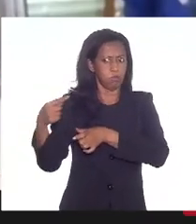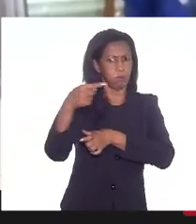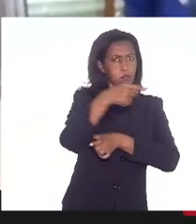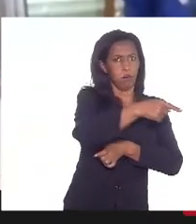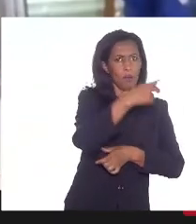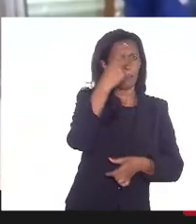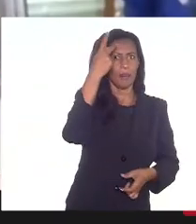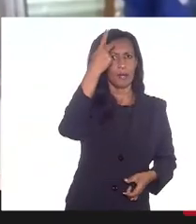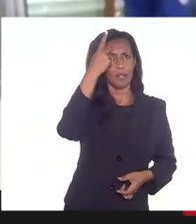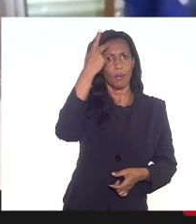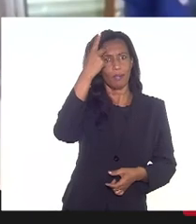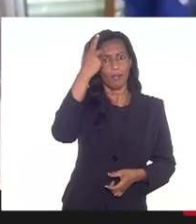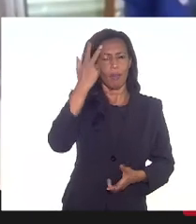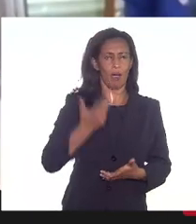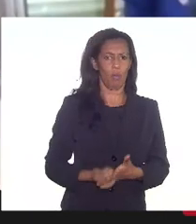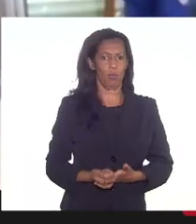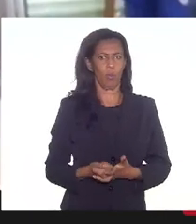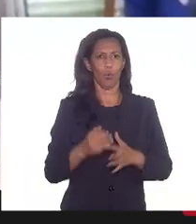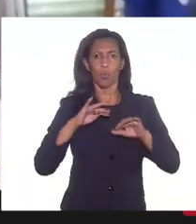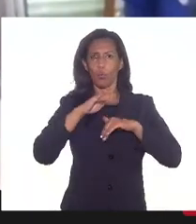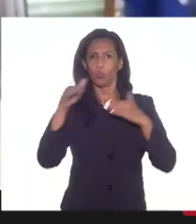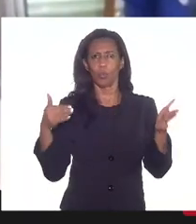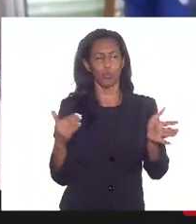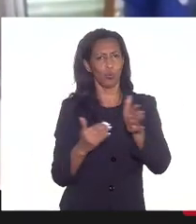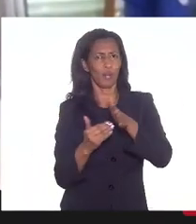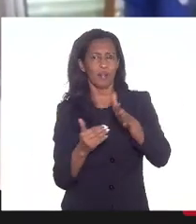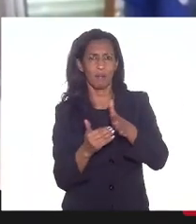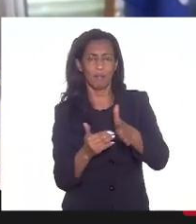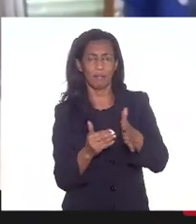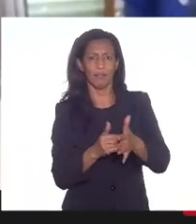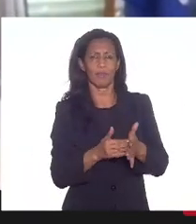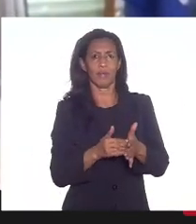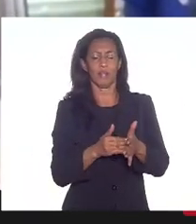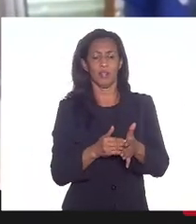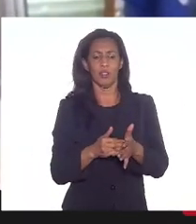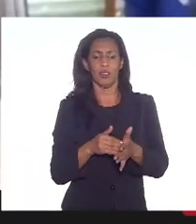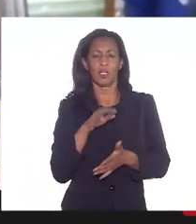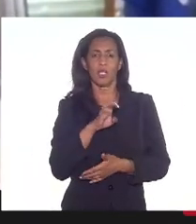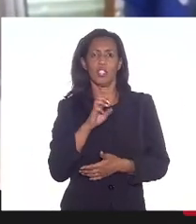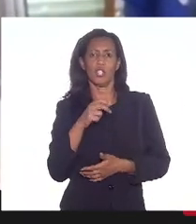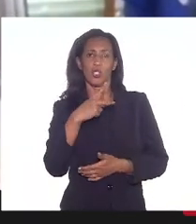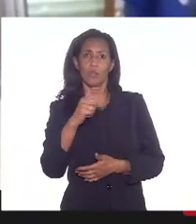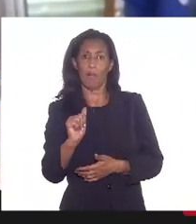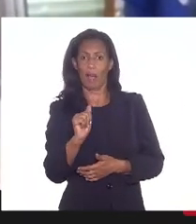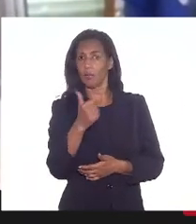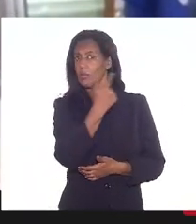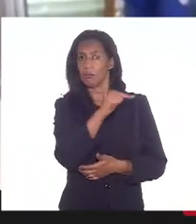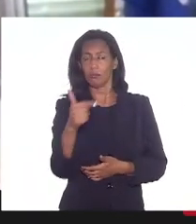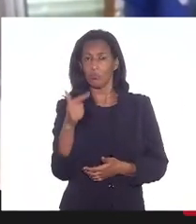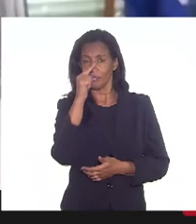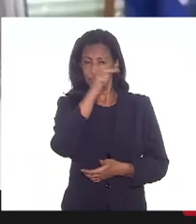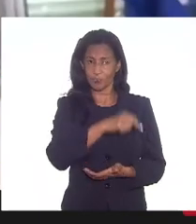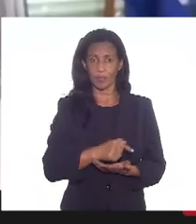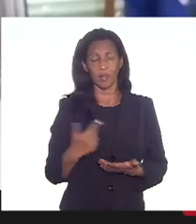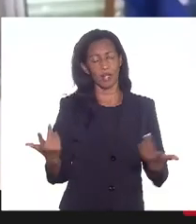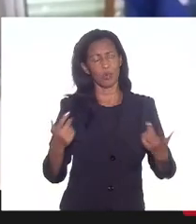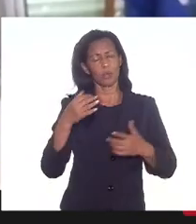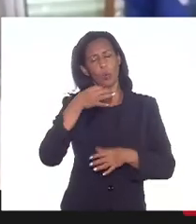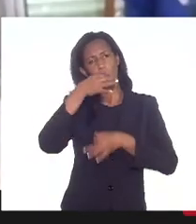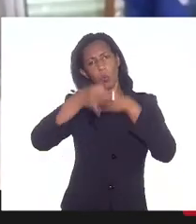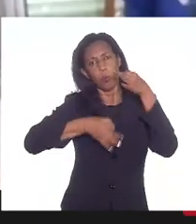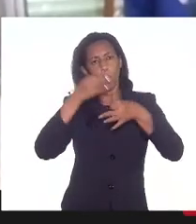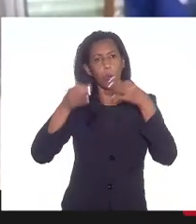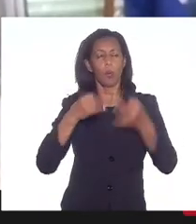todas as impedâncias, limitações ambientais, espaço que não tem lá. Então, são questões importantes. Eu